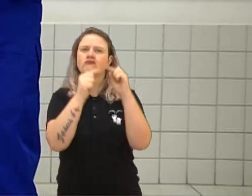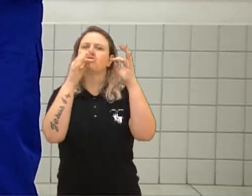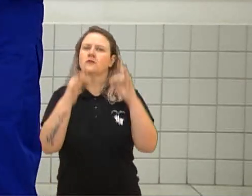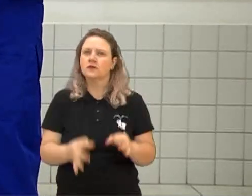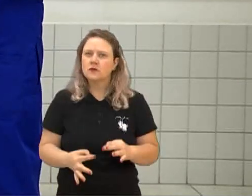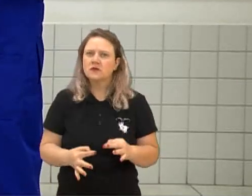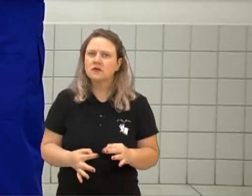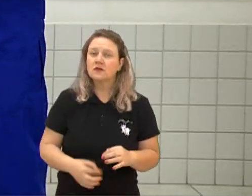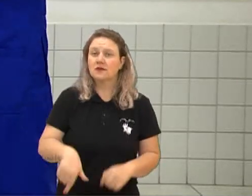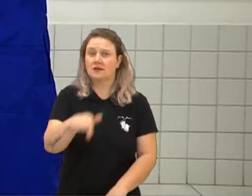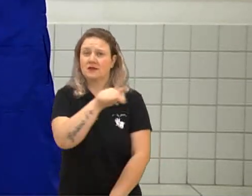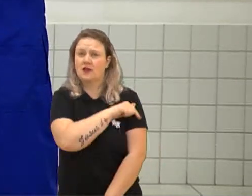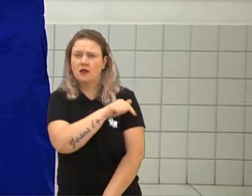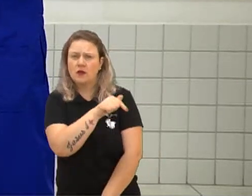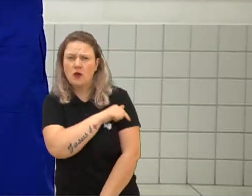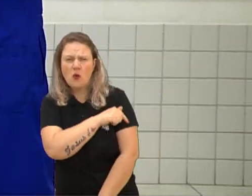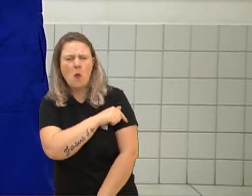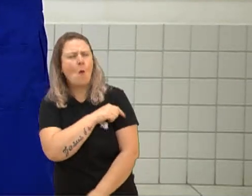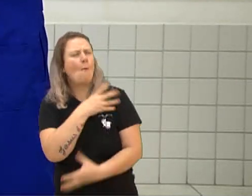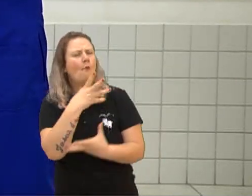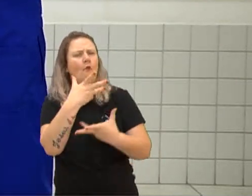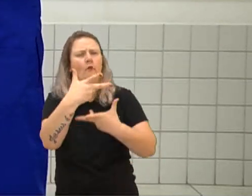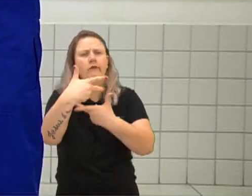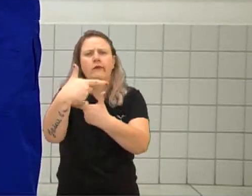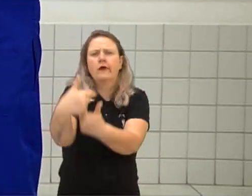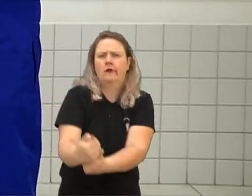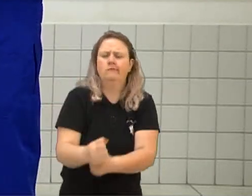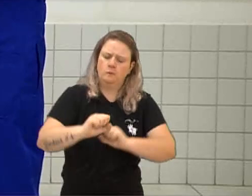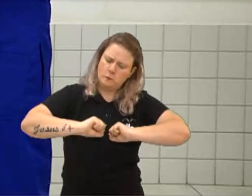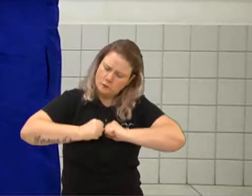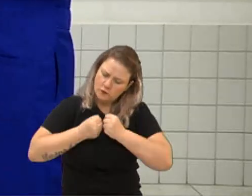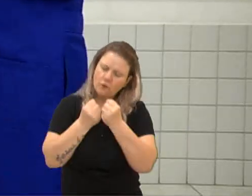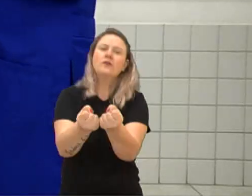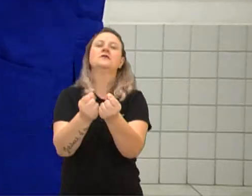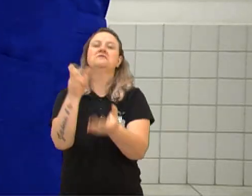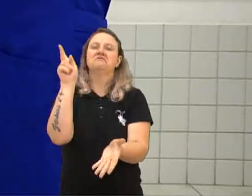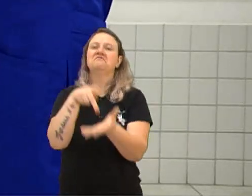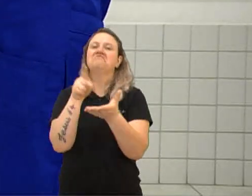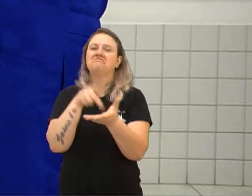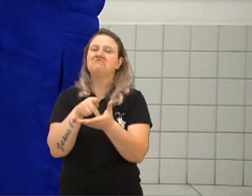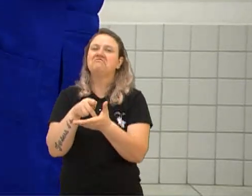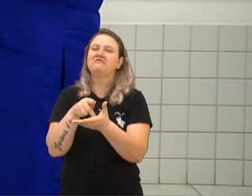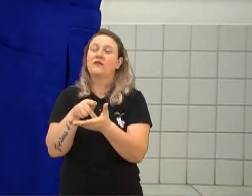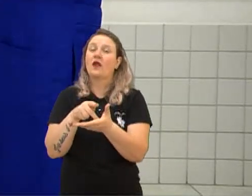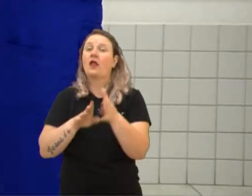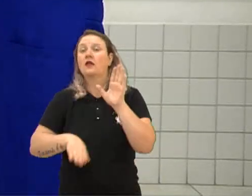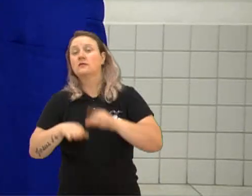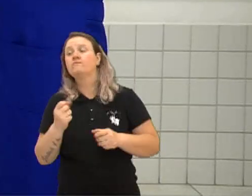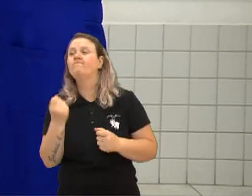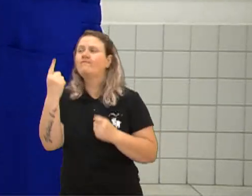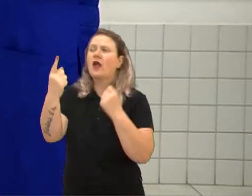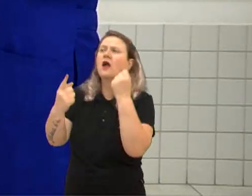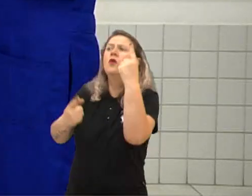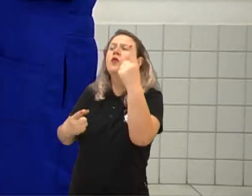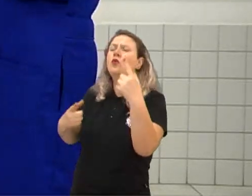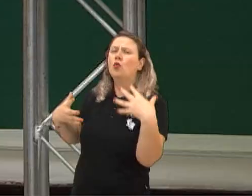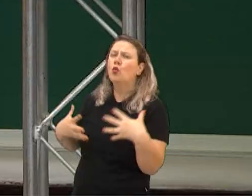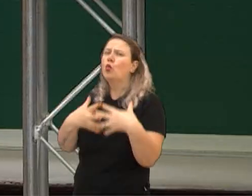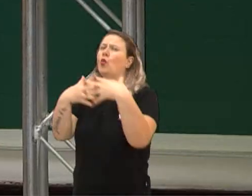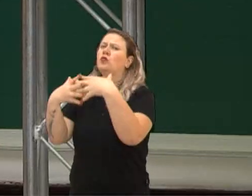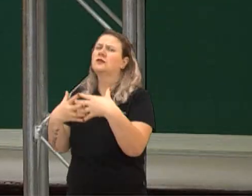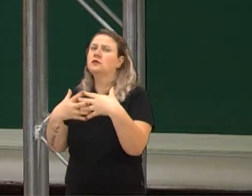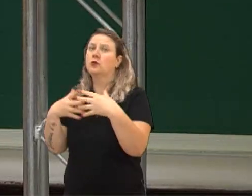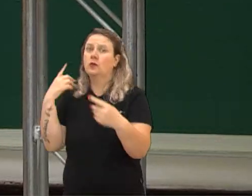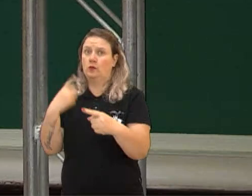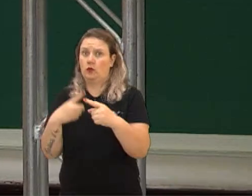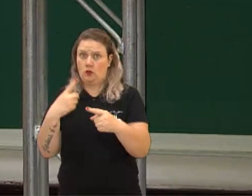esses alunos do 7º ano, eles são demais, são muitos dedicados. Provavelmente, alguns alunos acabaram se confundindo, porque na nossa